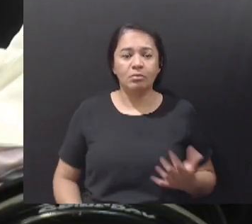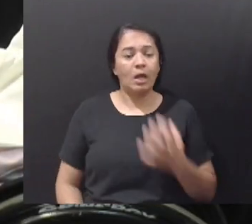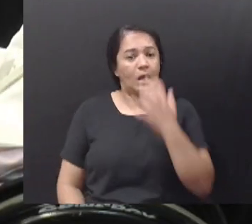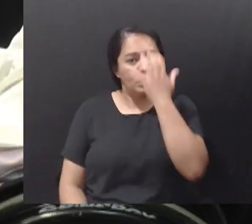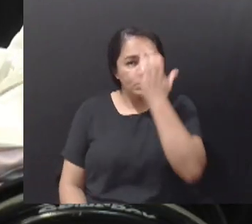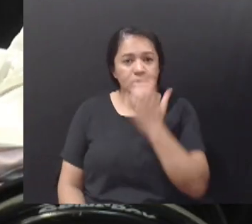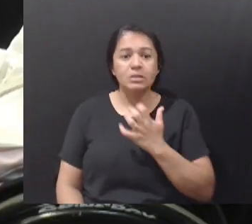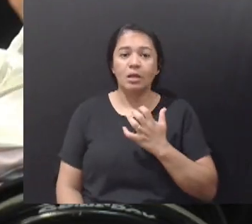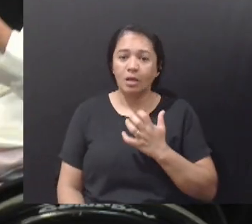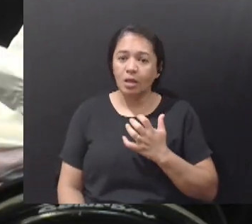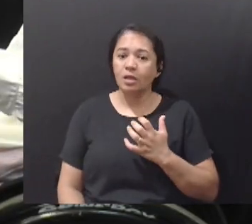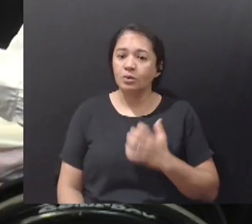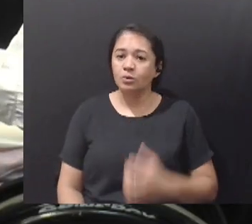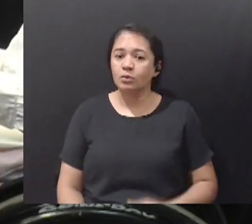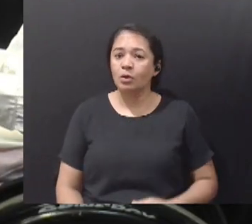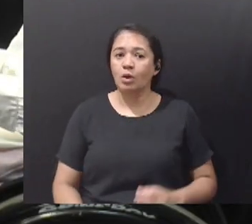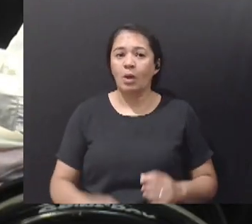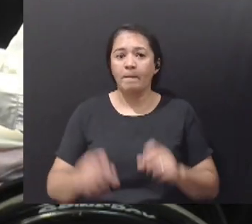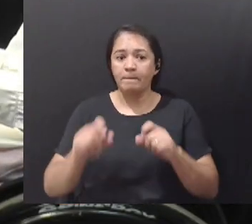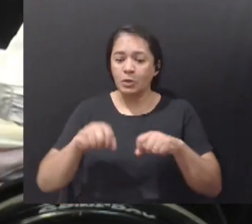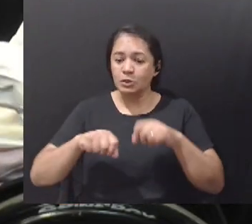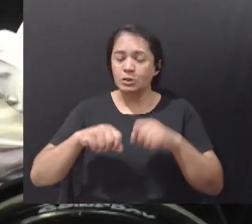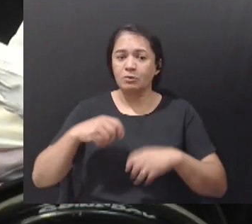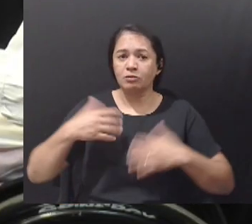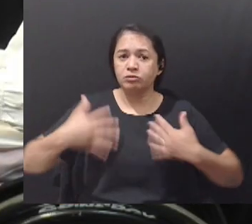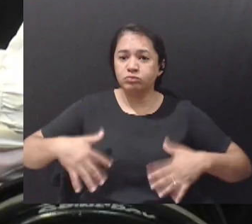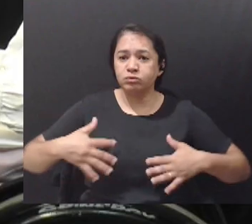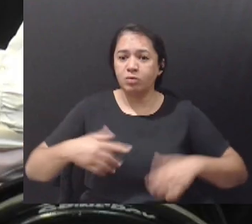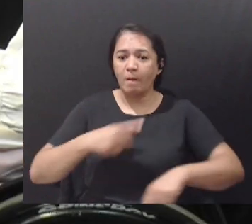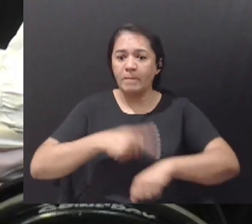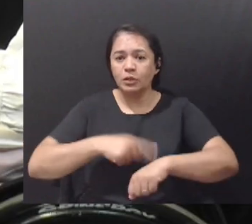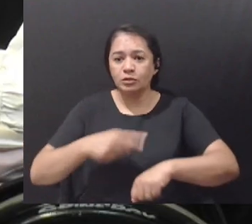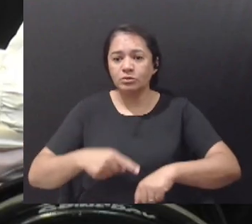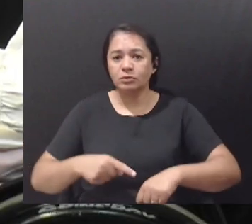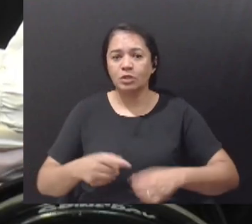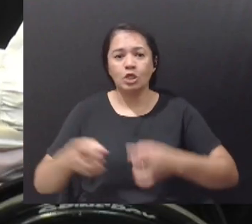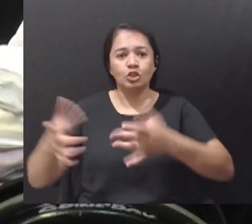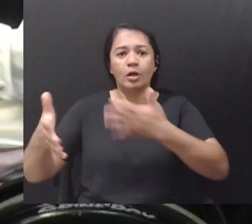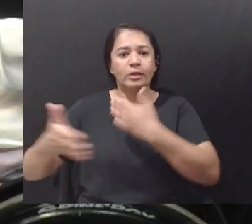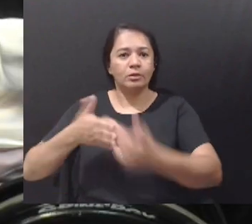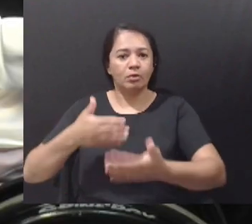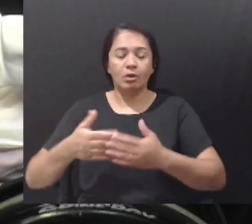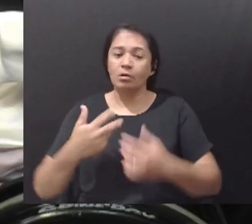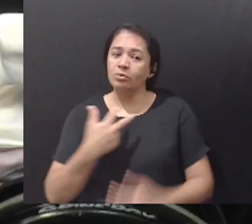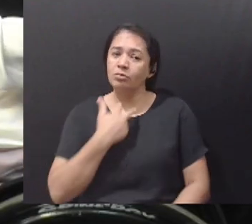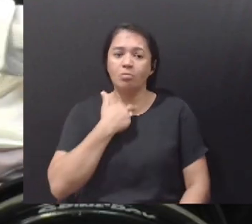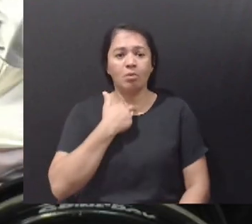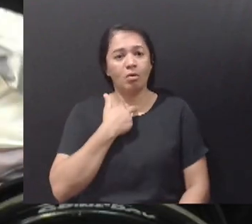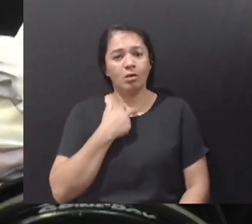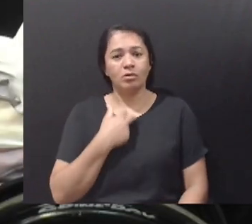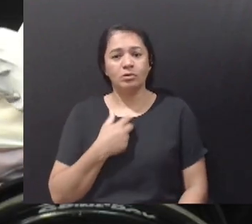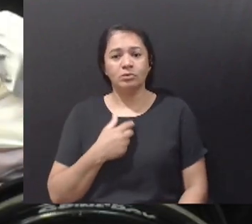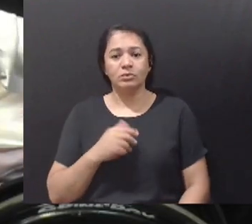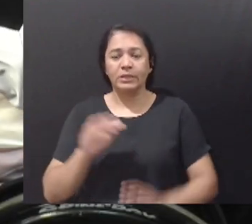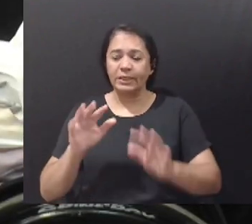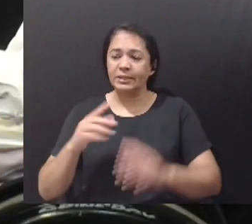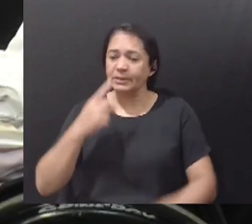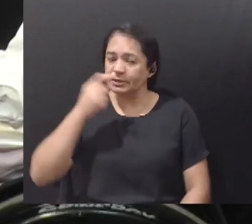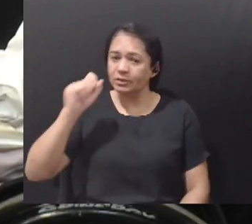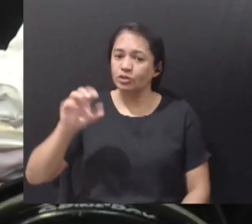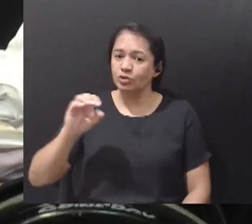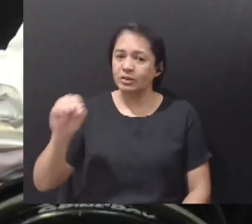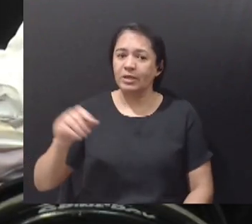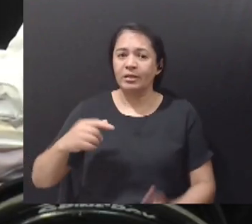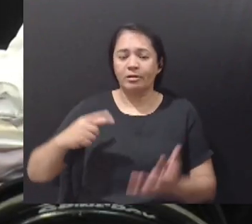que pode machucar, que pode ferir, ficar jogado a ermo. Sim. Então, esse lixo zero tem isso e tem mais coisas. É que não dá para